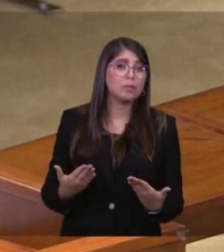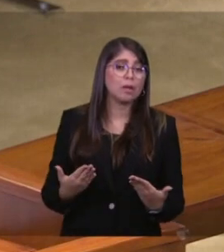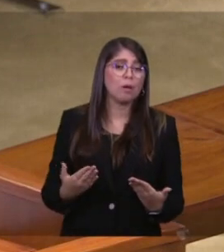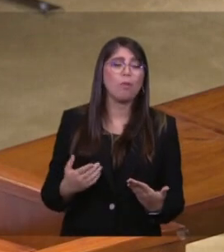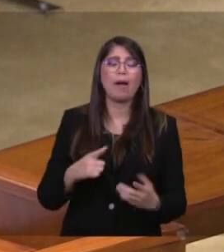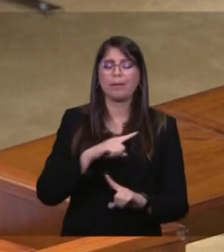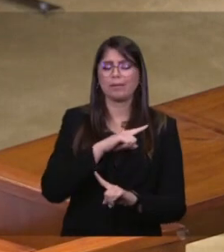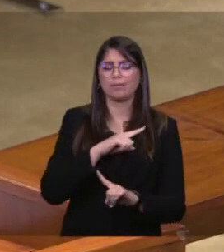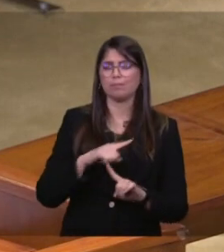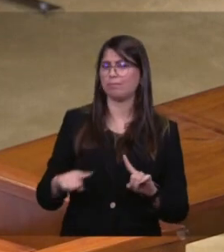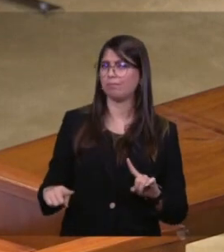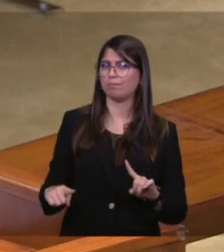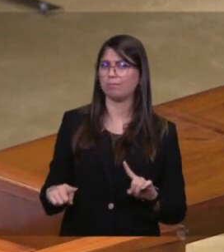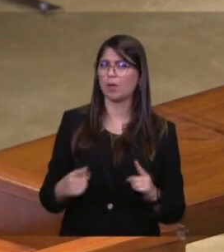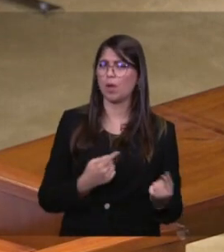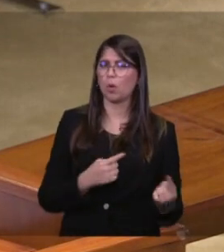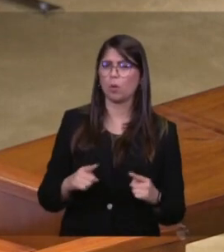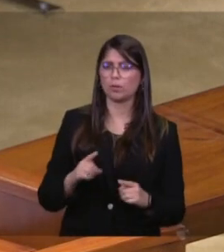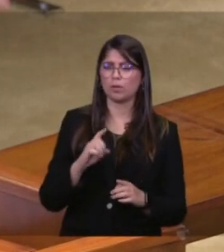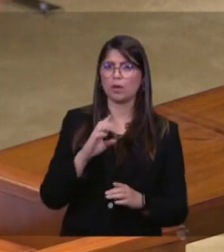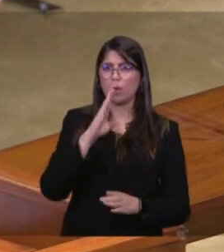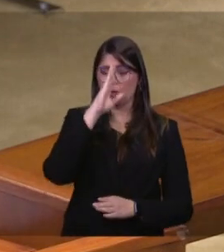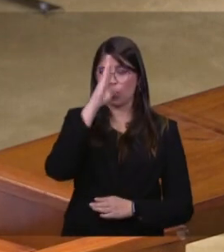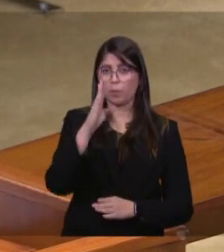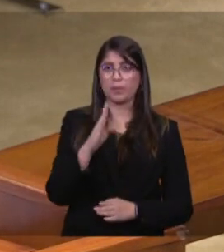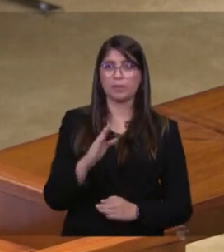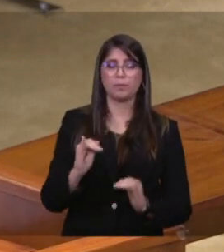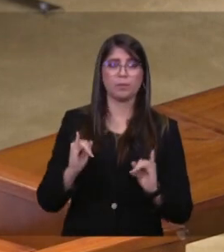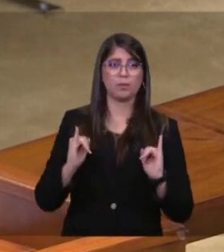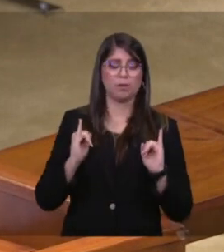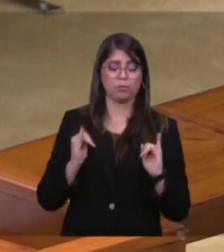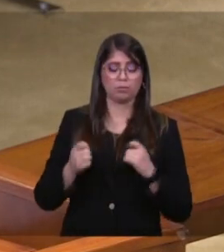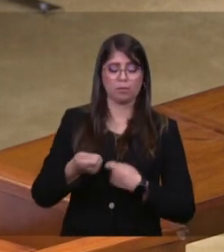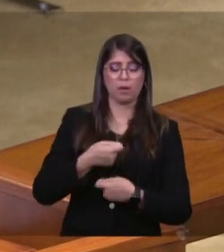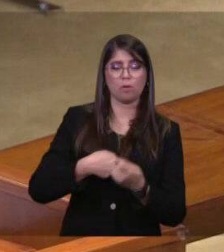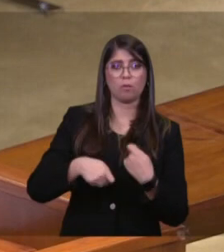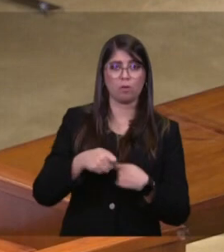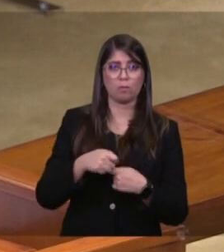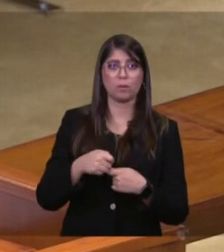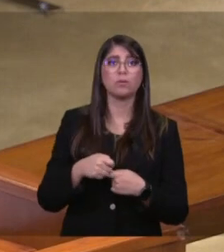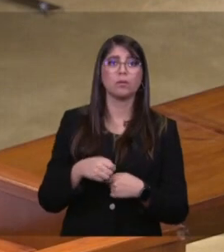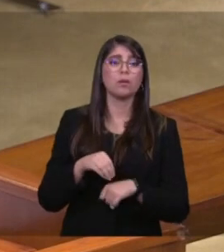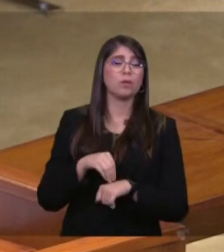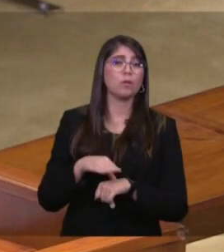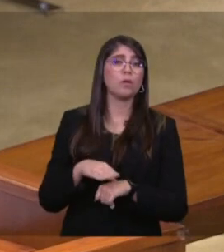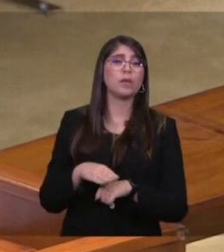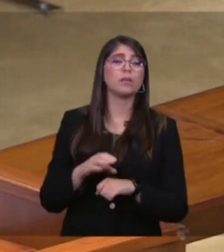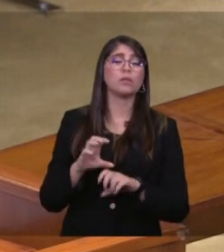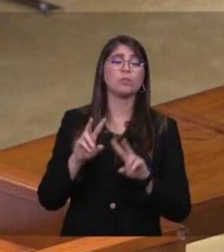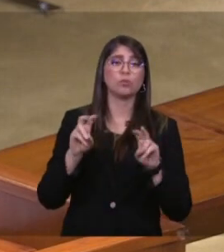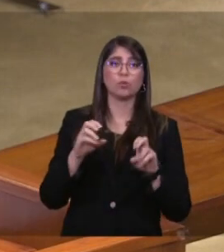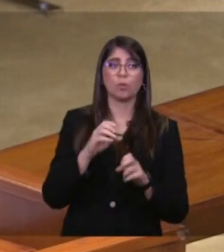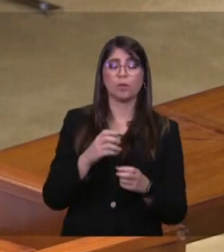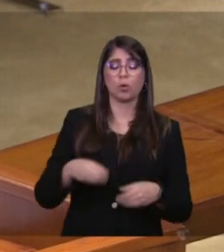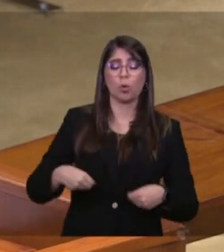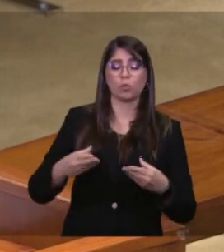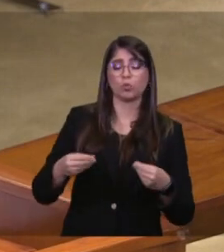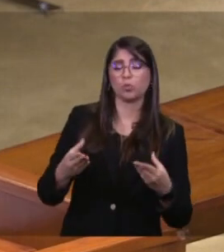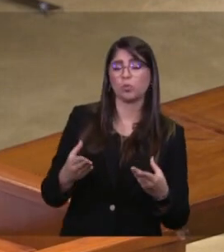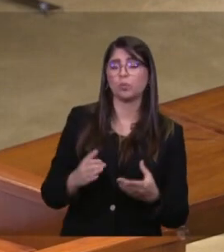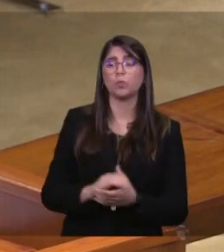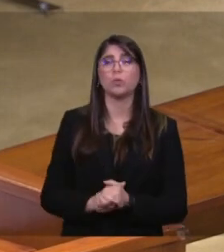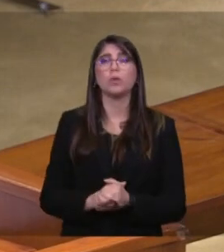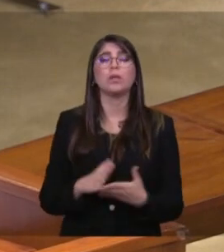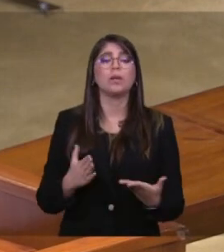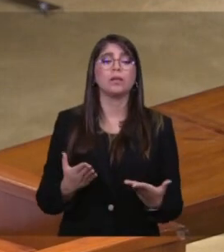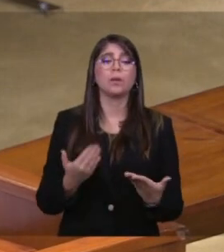uma violação ao princípio da neutralidade, um princípio de ordem econômica que orienta a tributação sobre o consumo. Portanto, eu gostaria de requerer